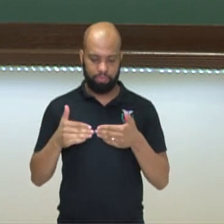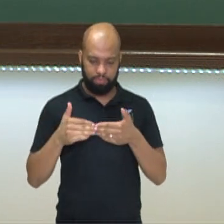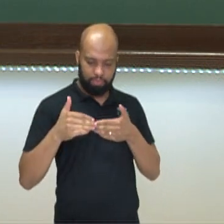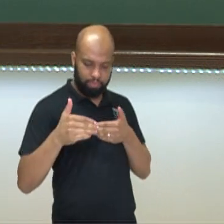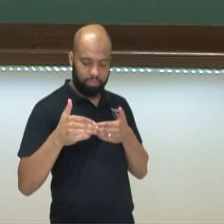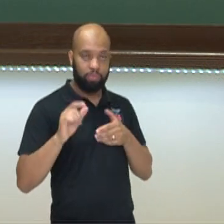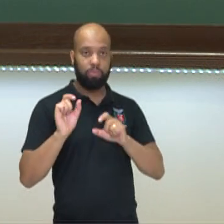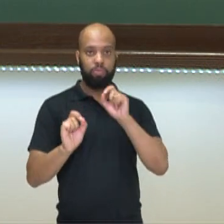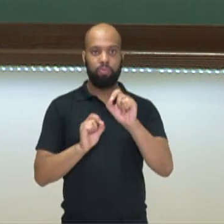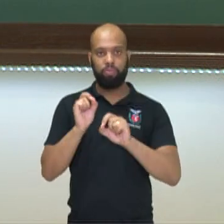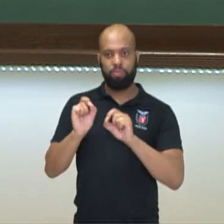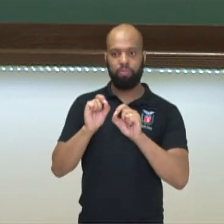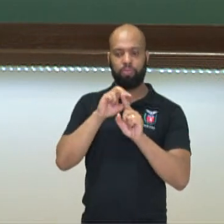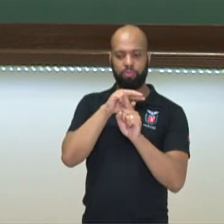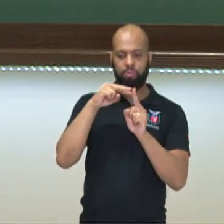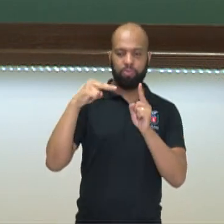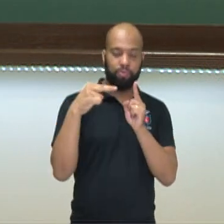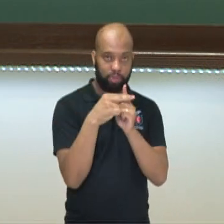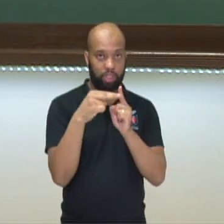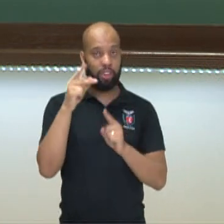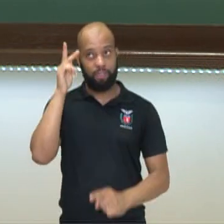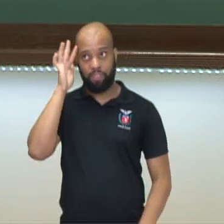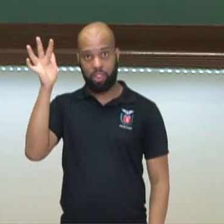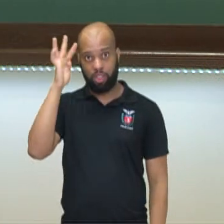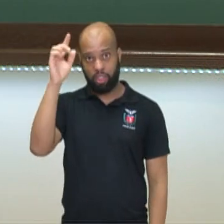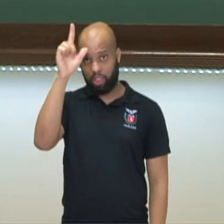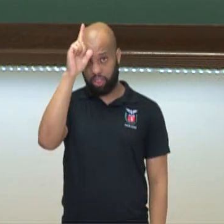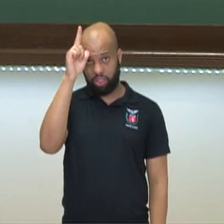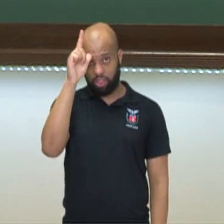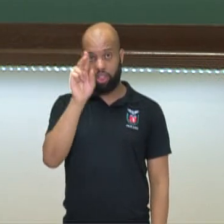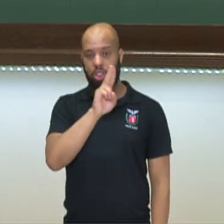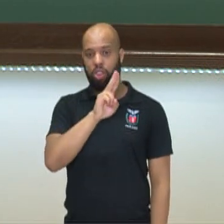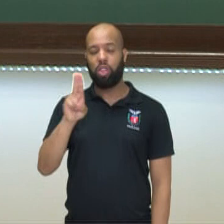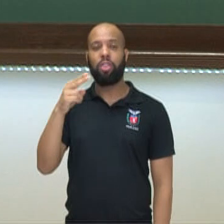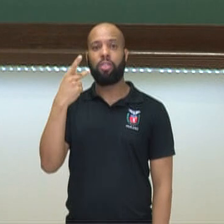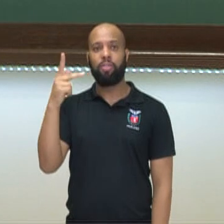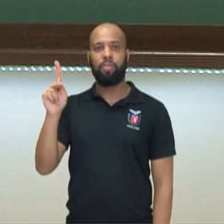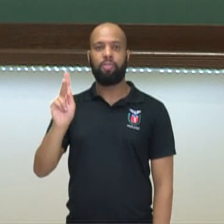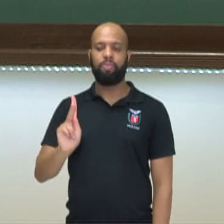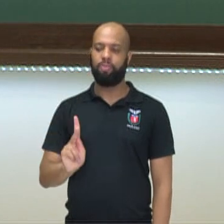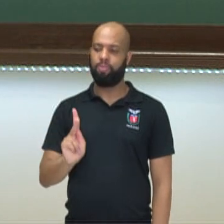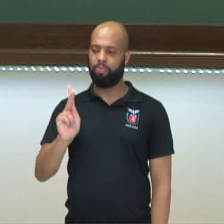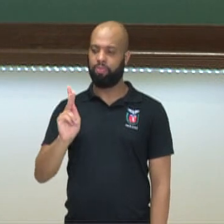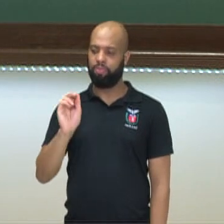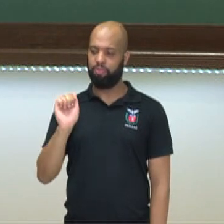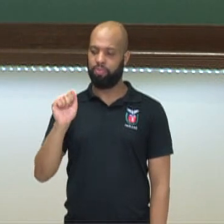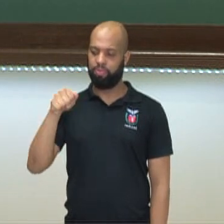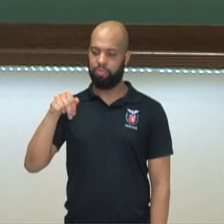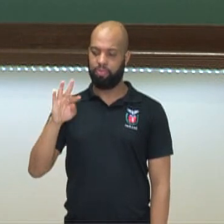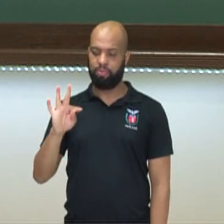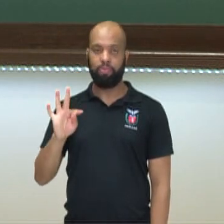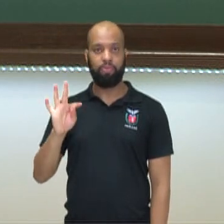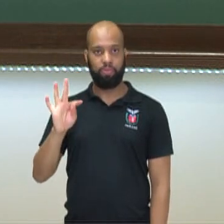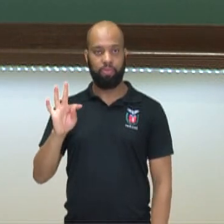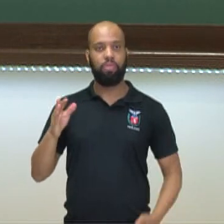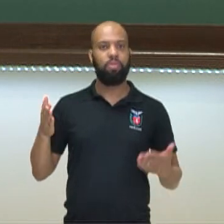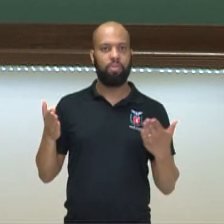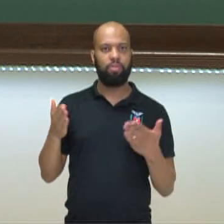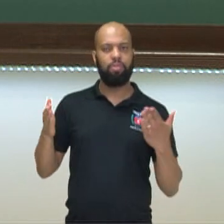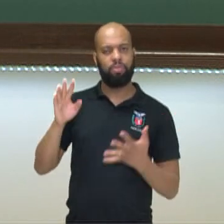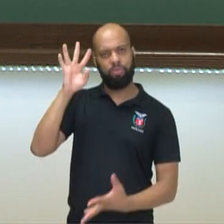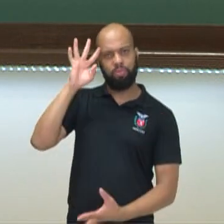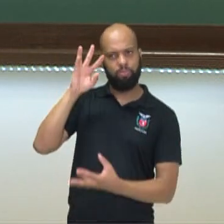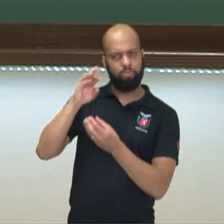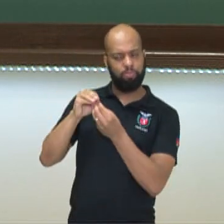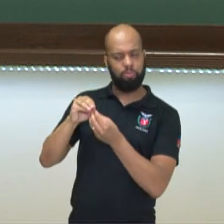de um filósofo alemão muito importante chamado Immanuel Kant. Então vamos entender um pouquinho do